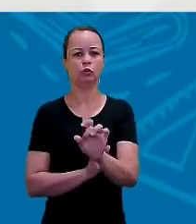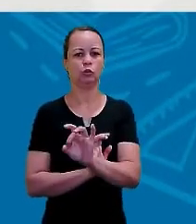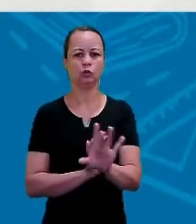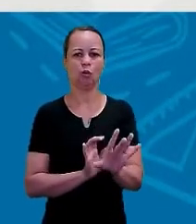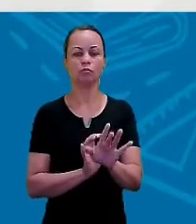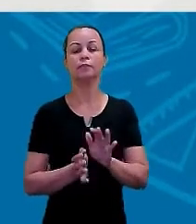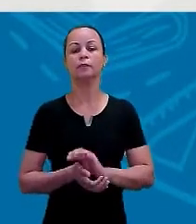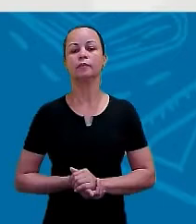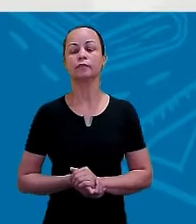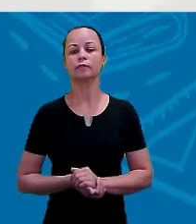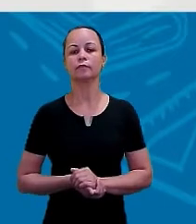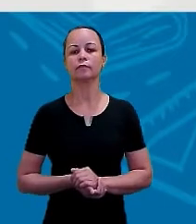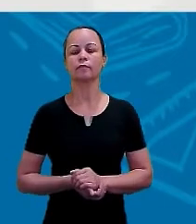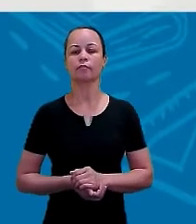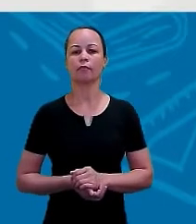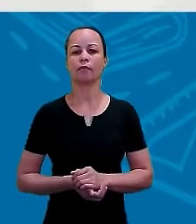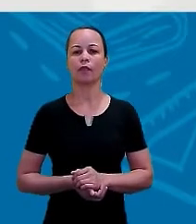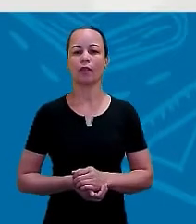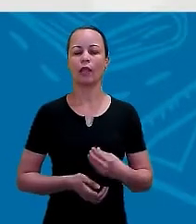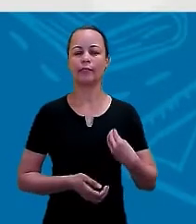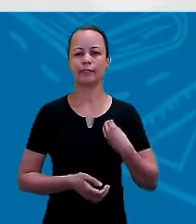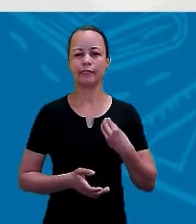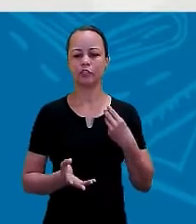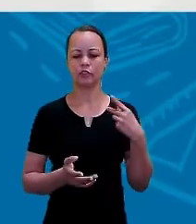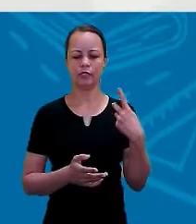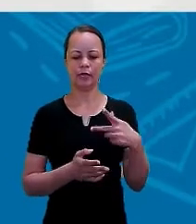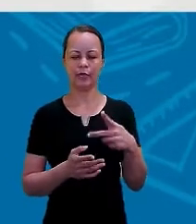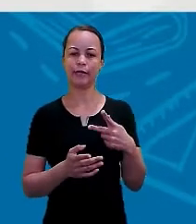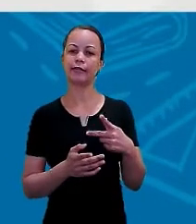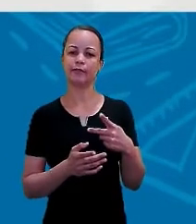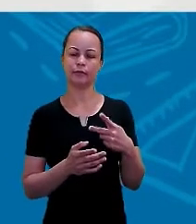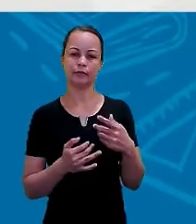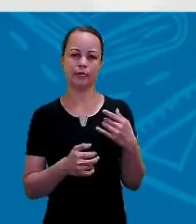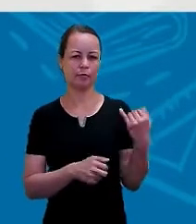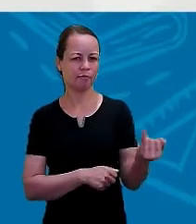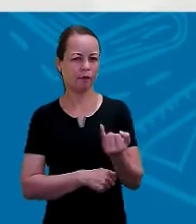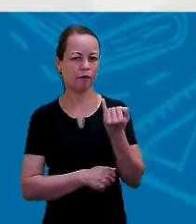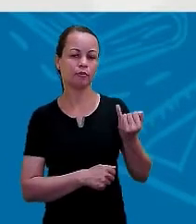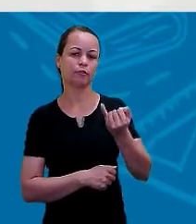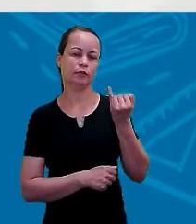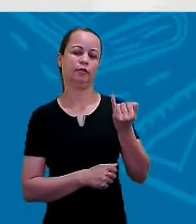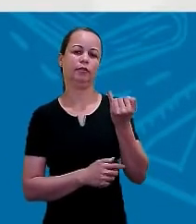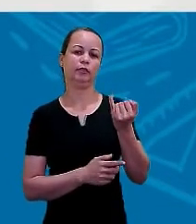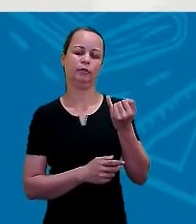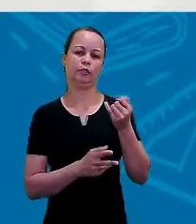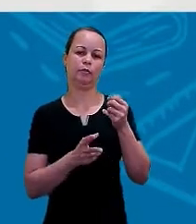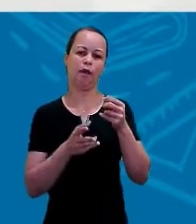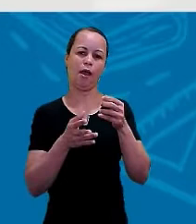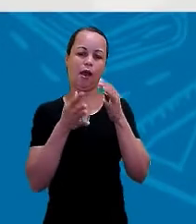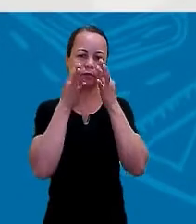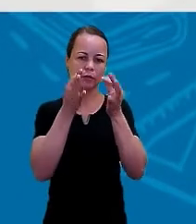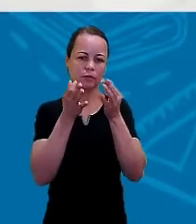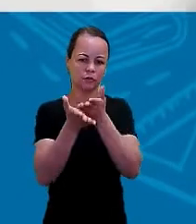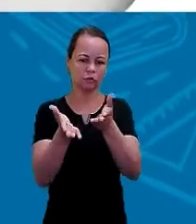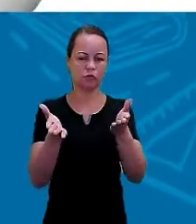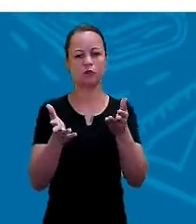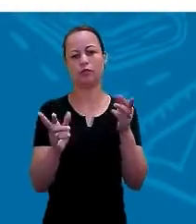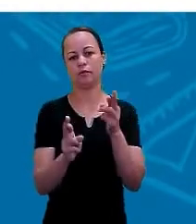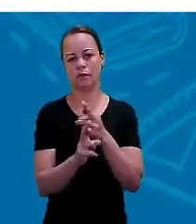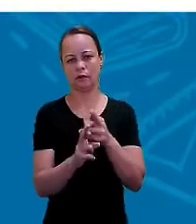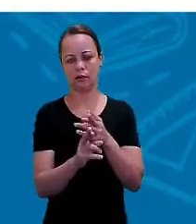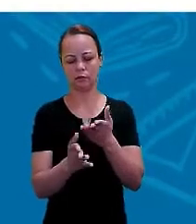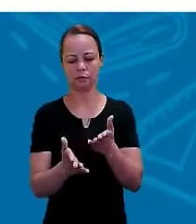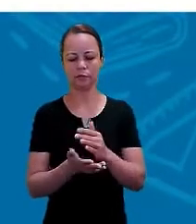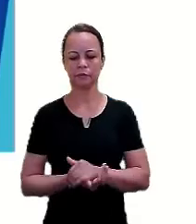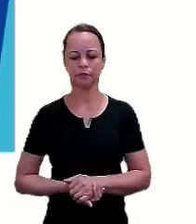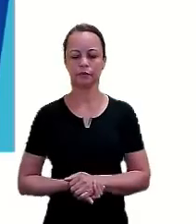Existe essa notoriedade, existe essa grande importância da gente chamar a atenção de vocês com relação a isso. E aí, claro, a gente